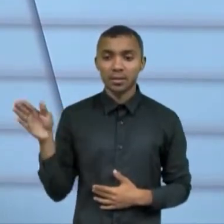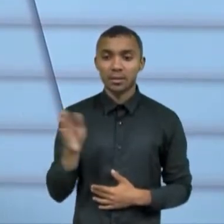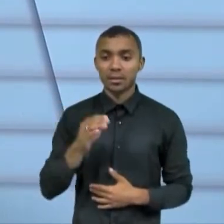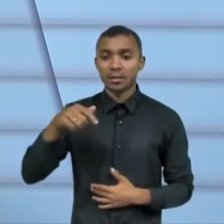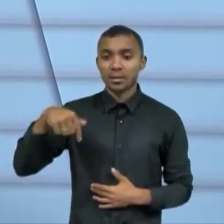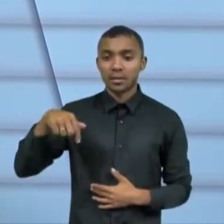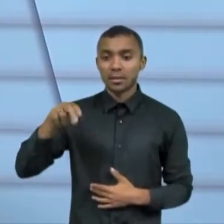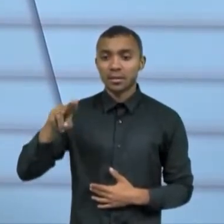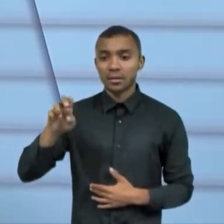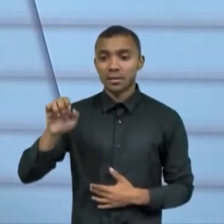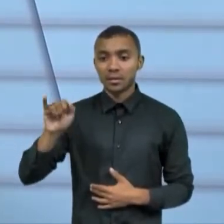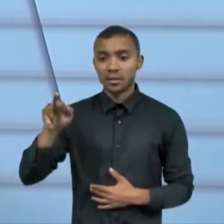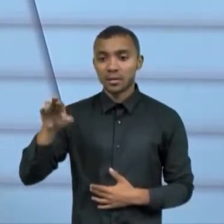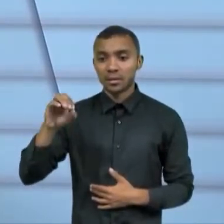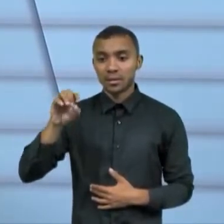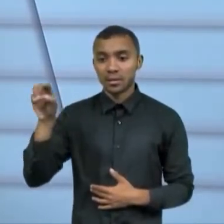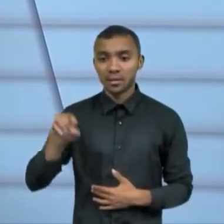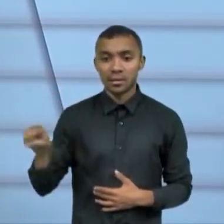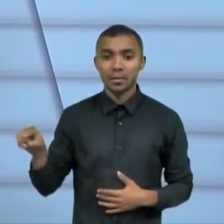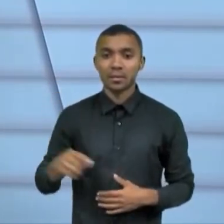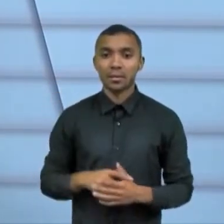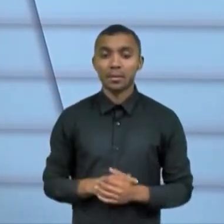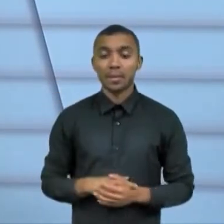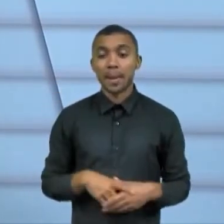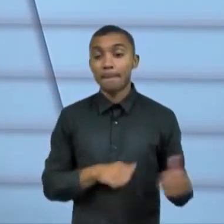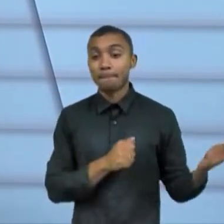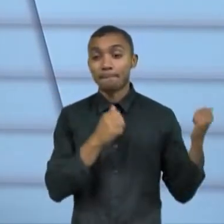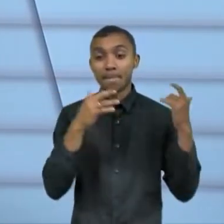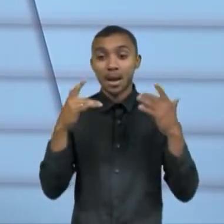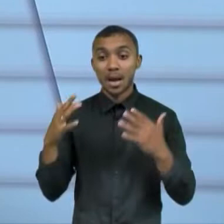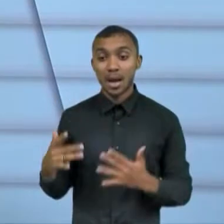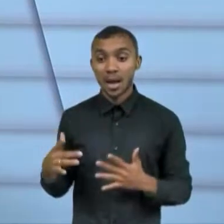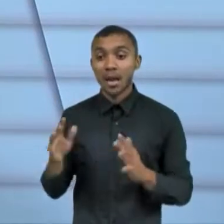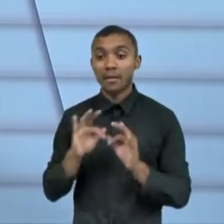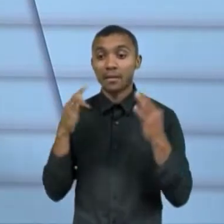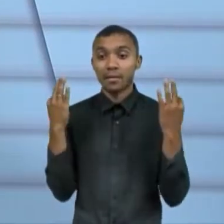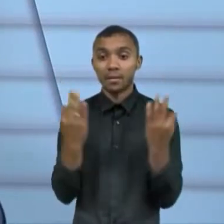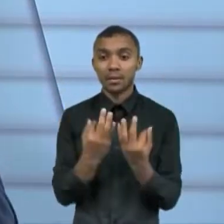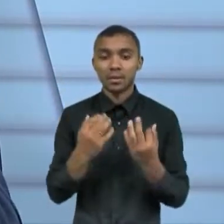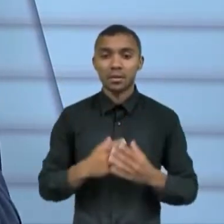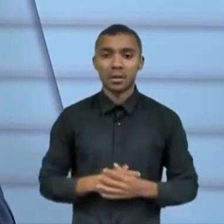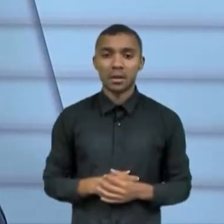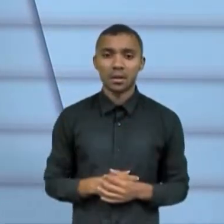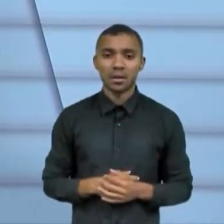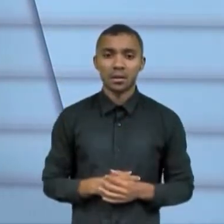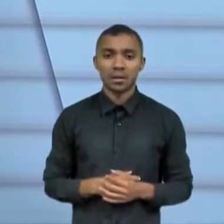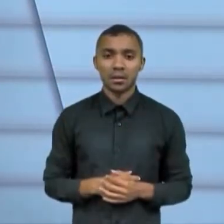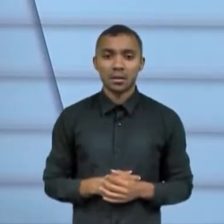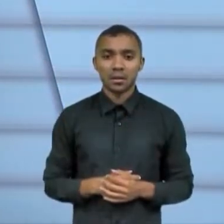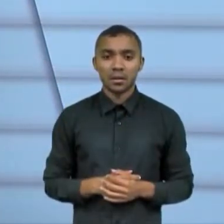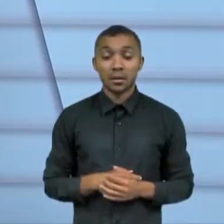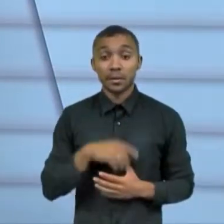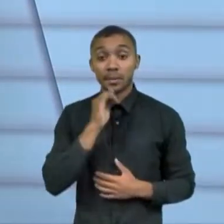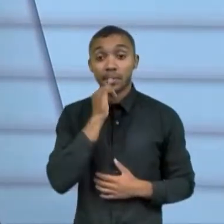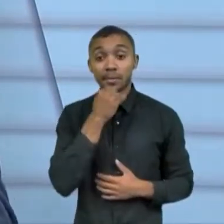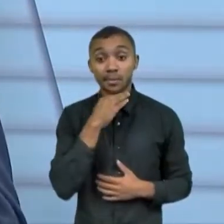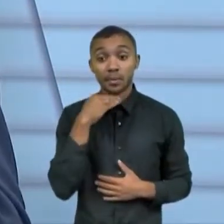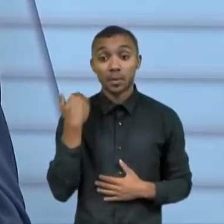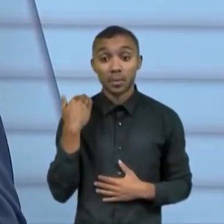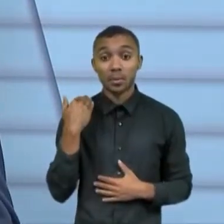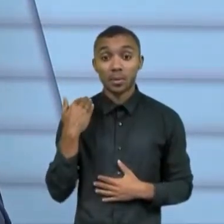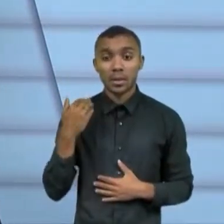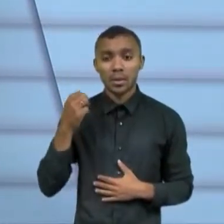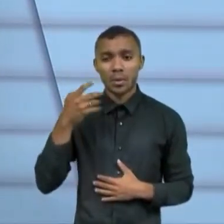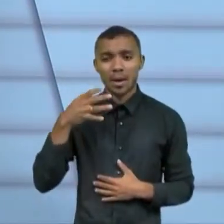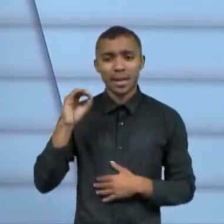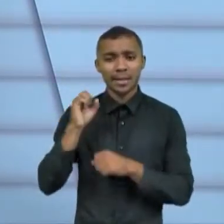vai mostrar as contradições, o arrojo, o empreendedorismo, que são a marca indelével do doutor Edson Queiroz, que faleceu há cerca